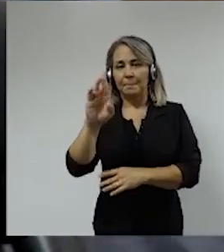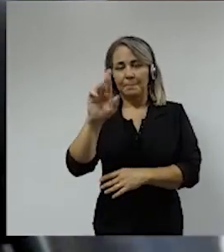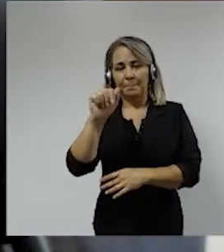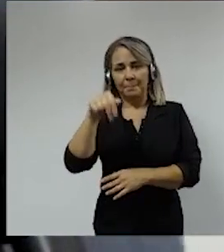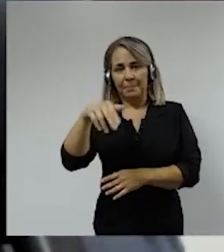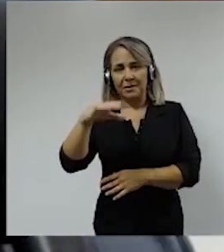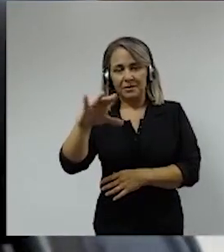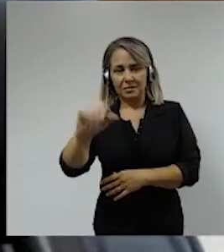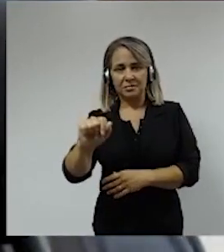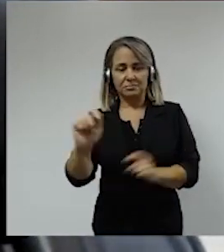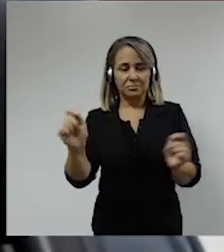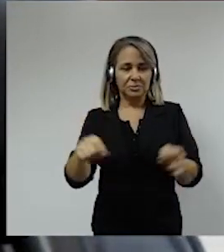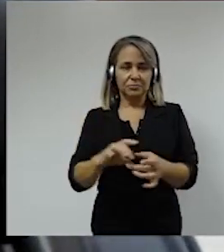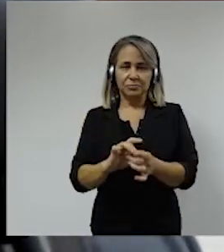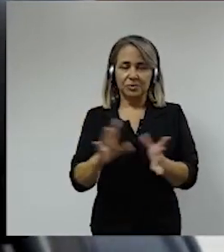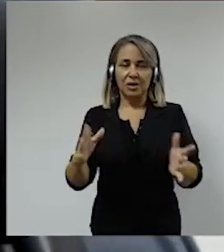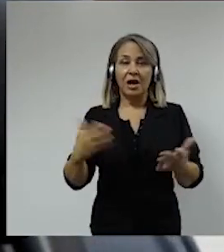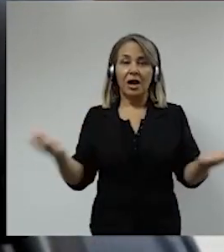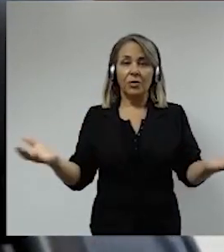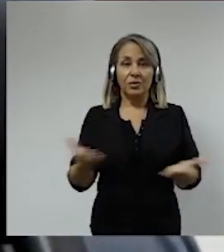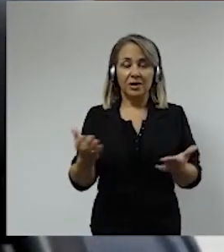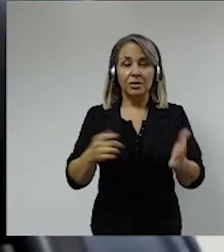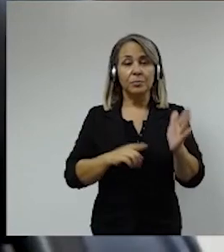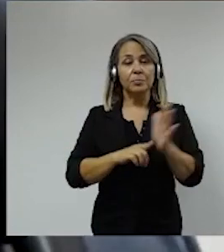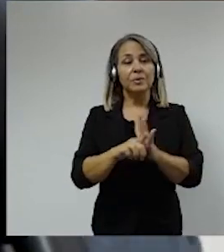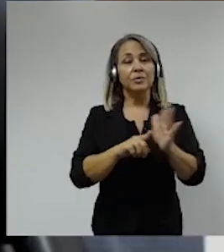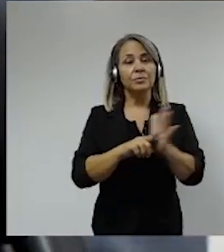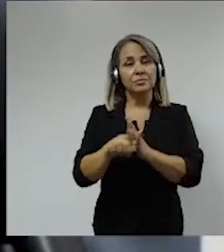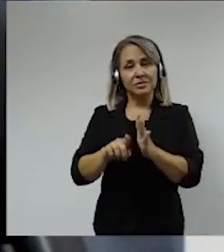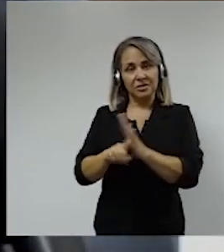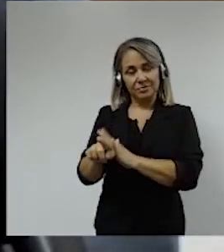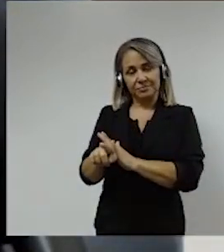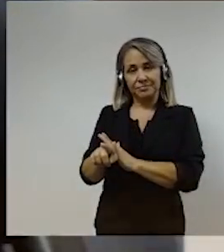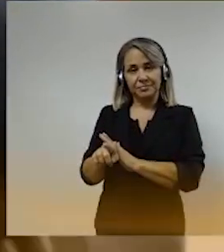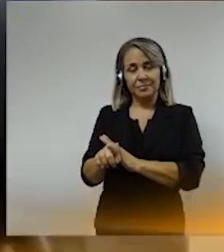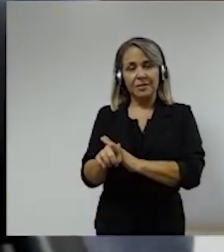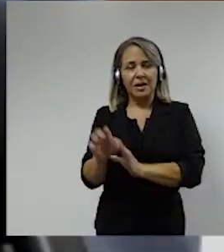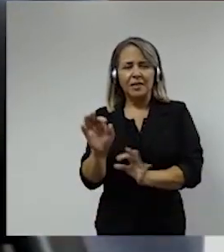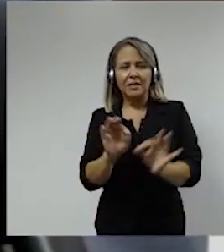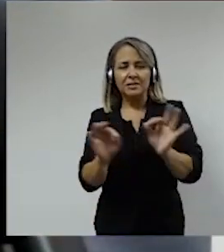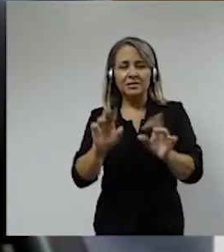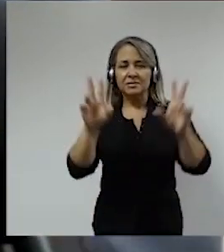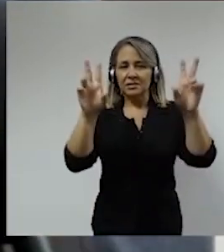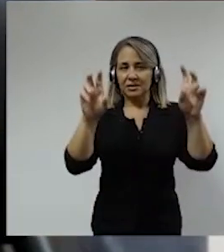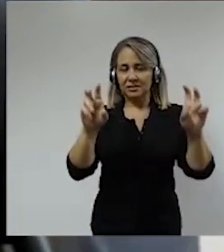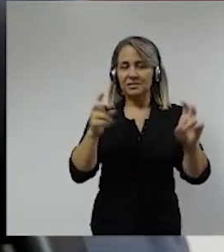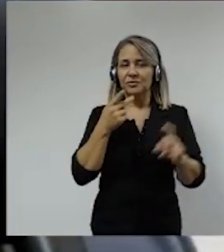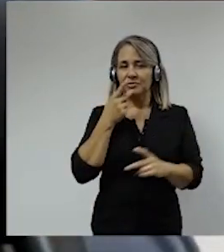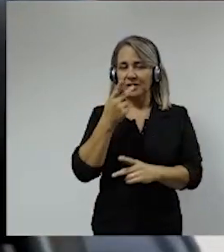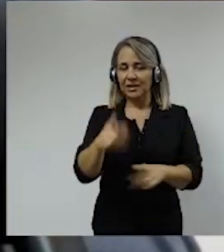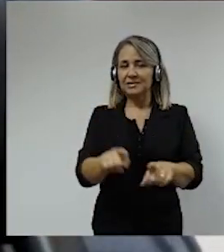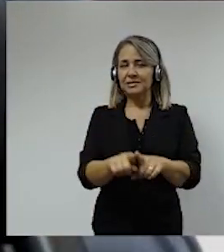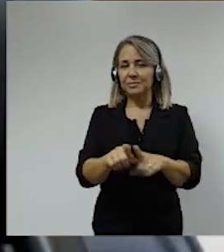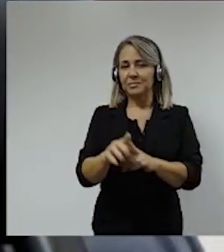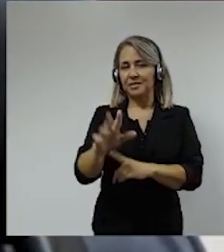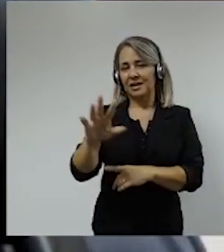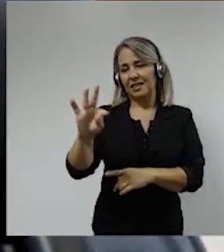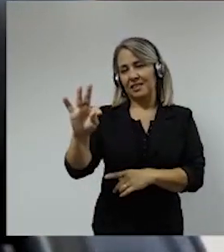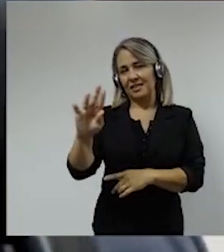Então, evoluindo aqui no nosso debate, eu quero questionar a vocês, tratando dessa questão muito falada pela doutora